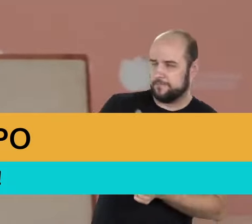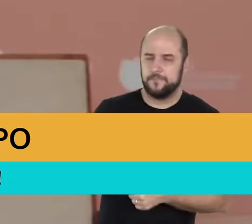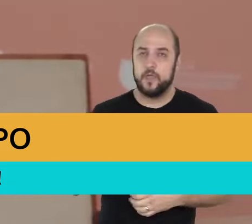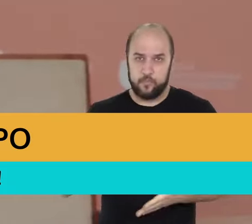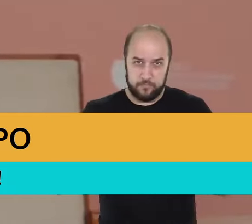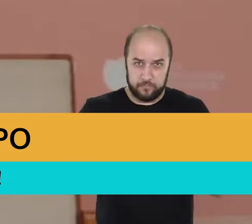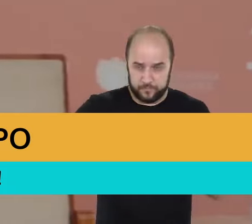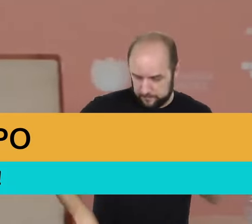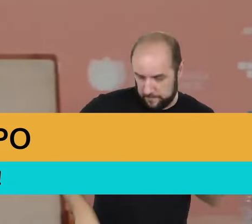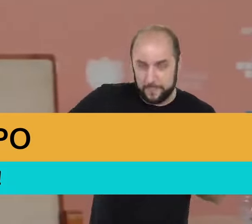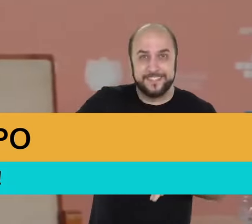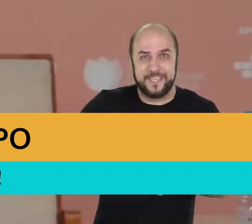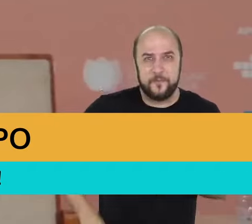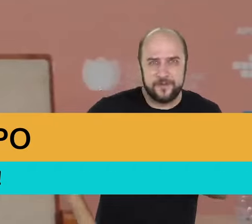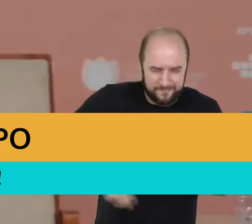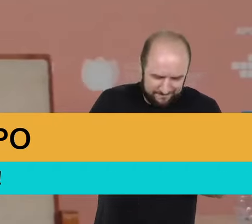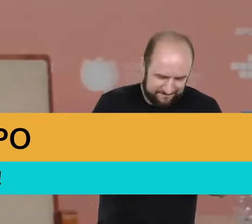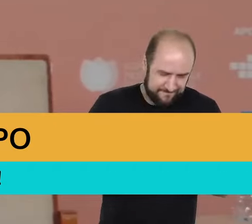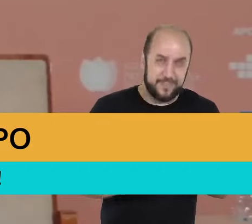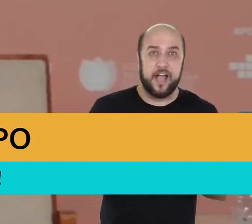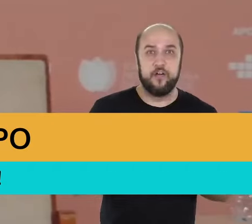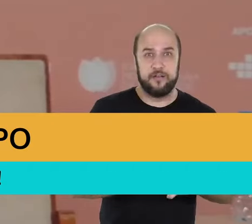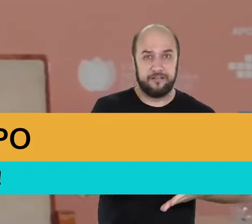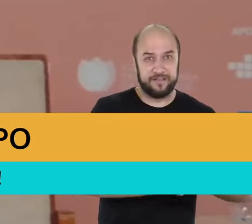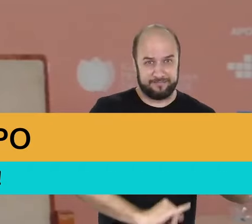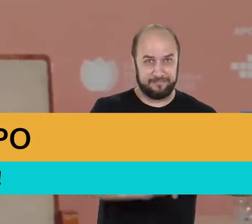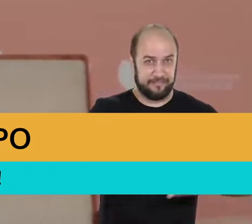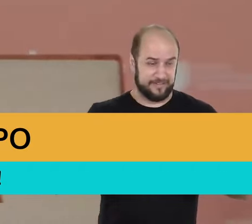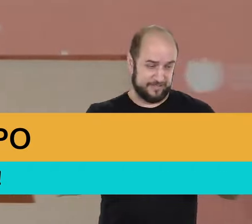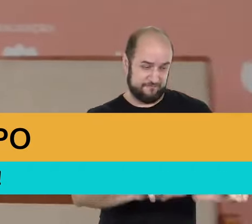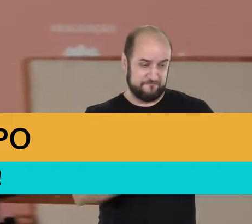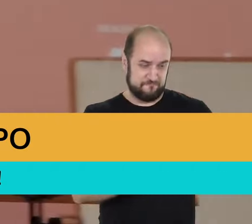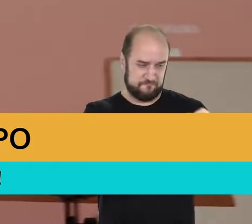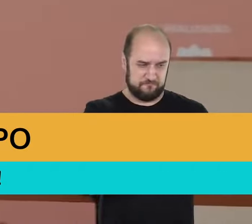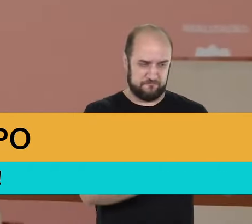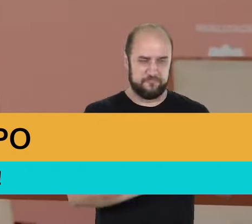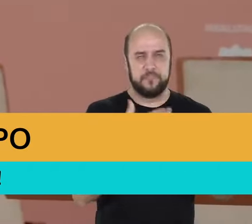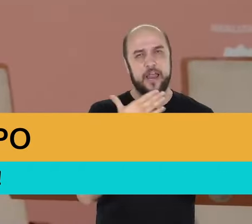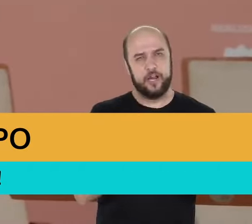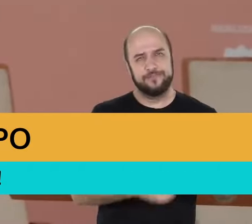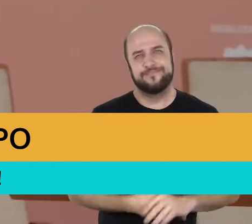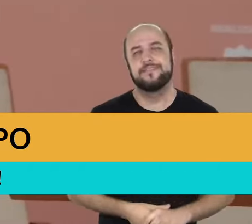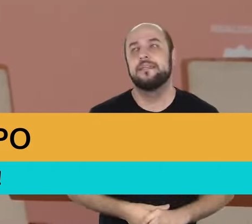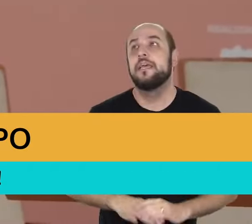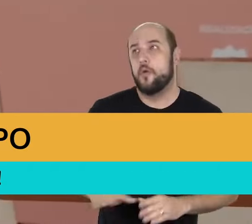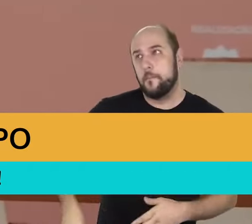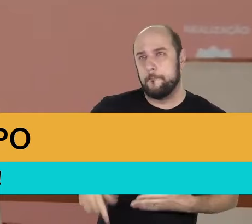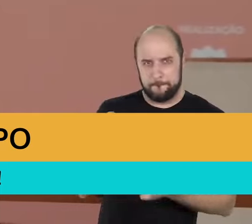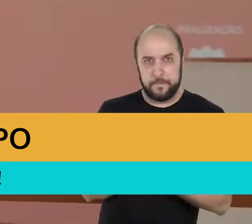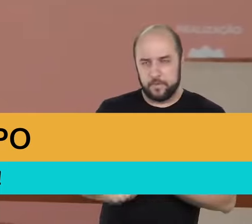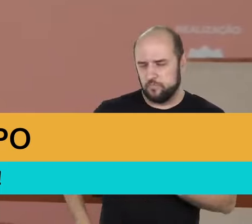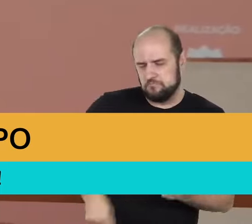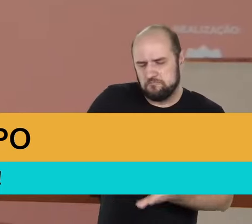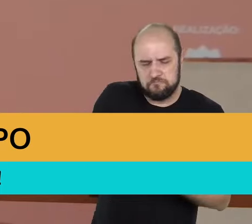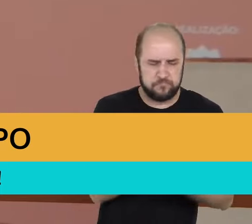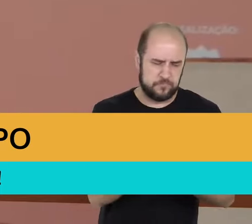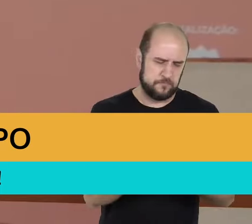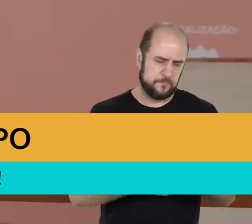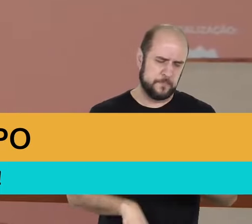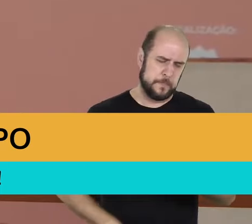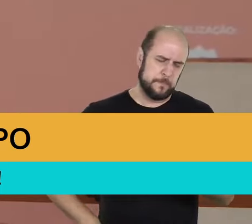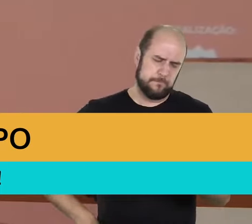de anotação. Agora tem o iPad. Mas na época eu não tinha não, bichinha. Aí eu peguei o meu bloquinho de anotação, fiquei lá e